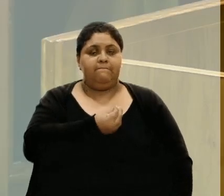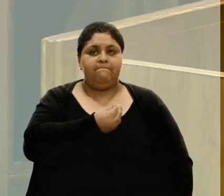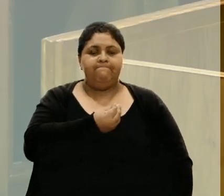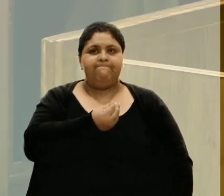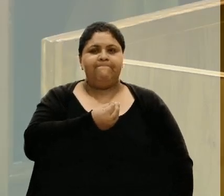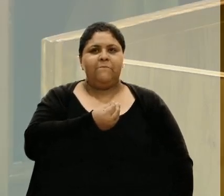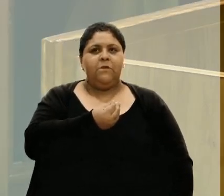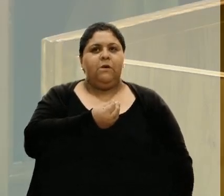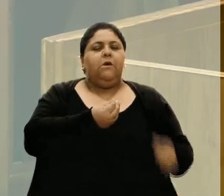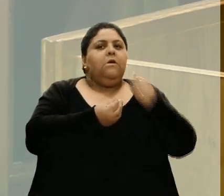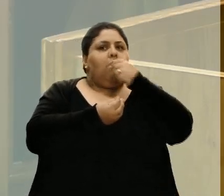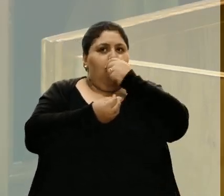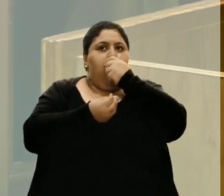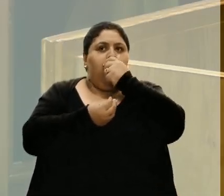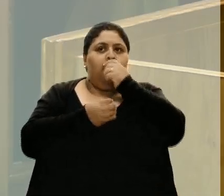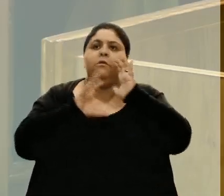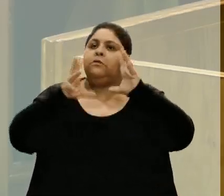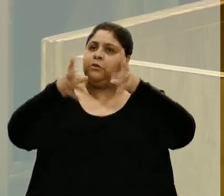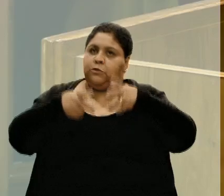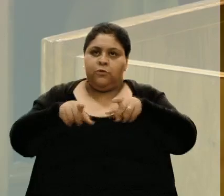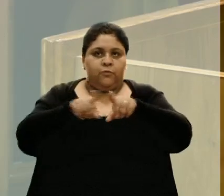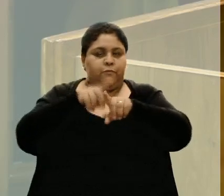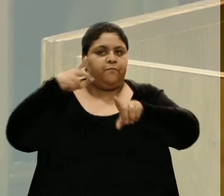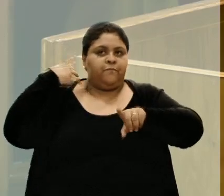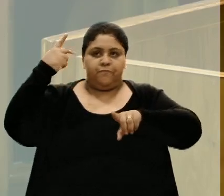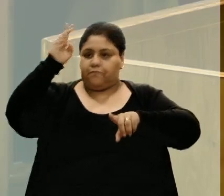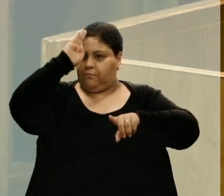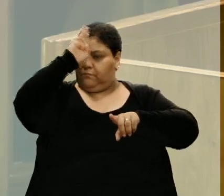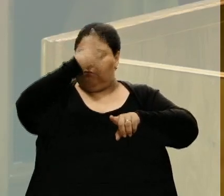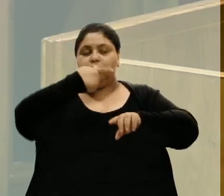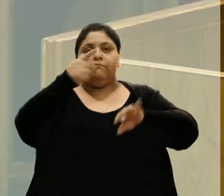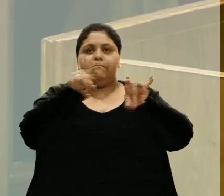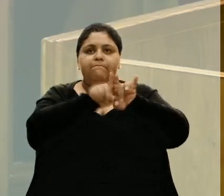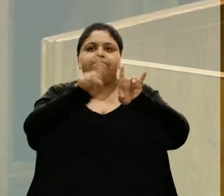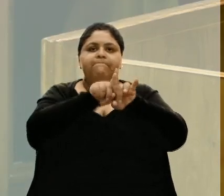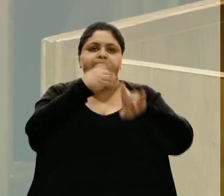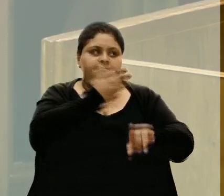E afora tudo isso que o vereador Bressan colocou.